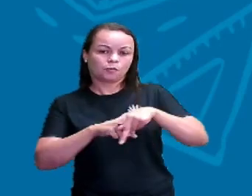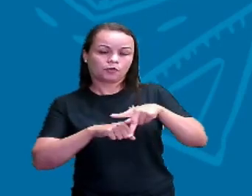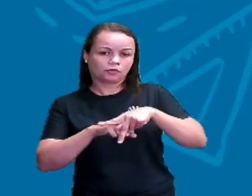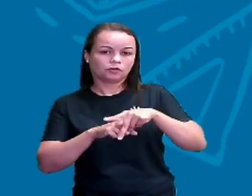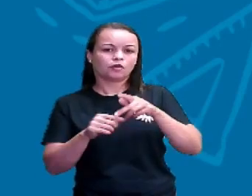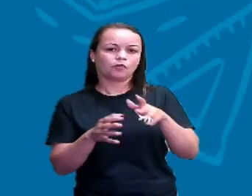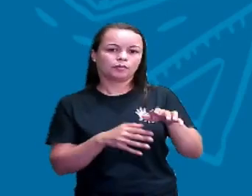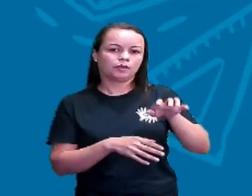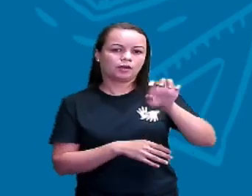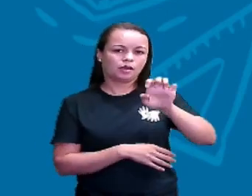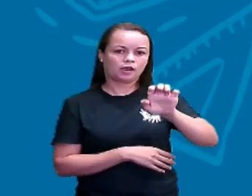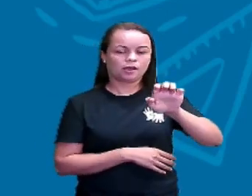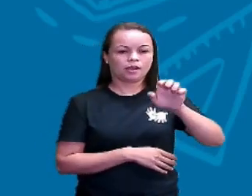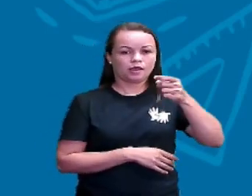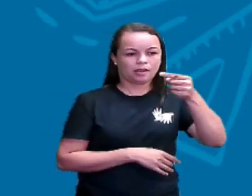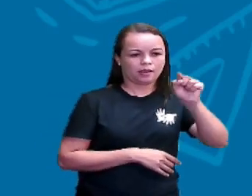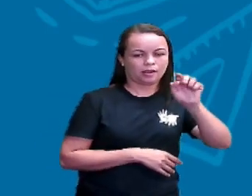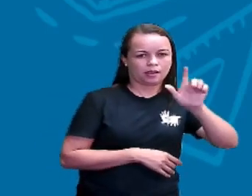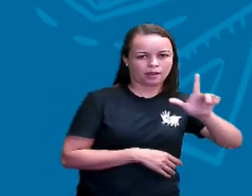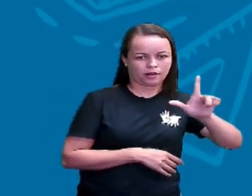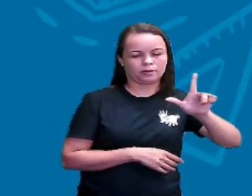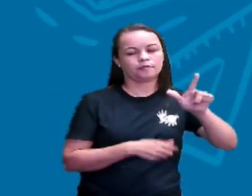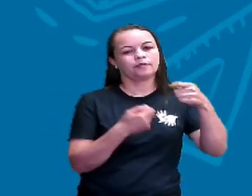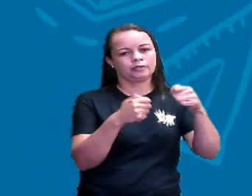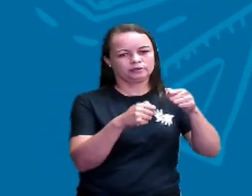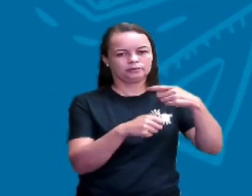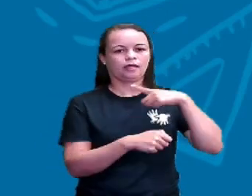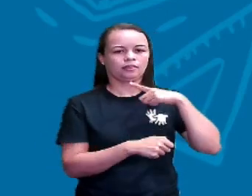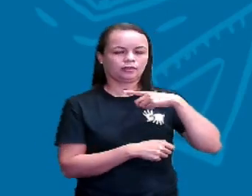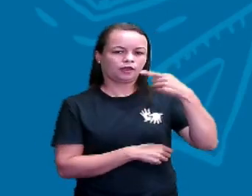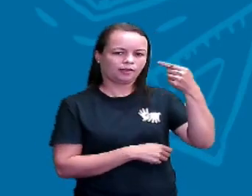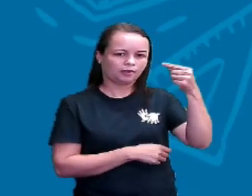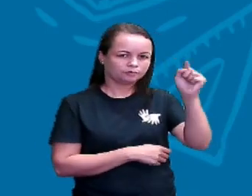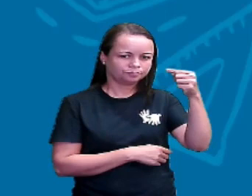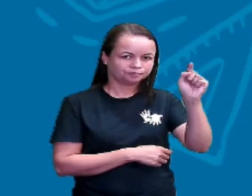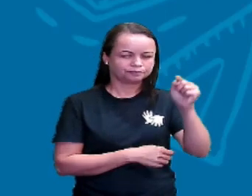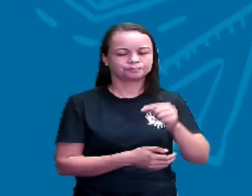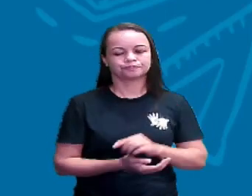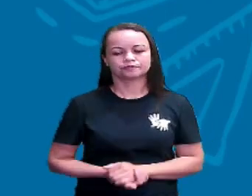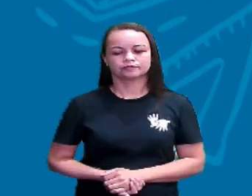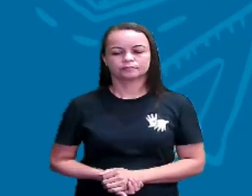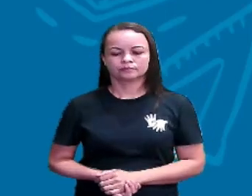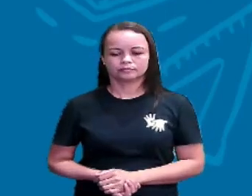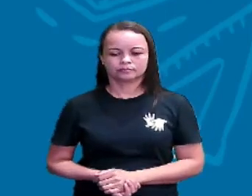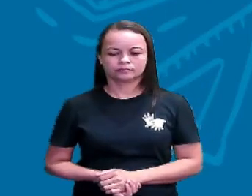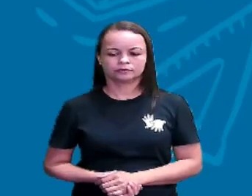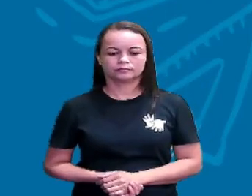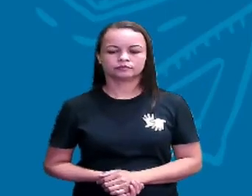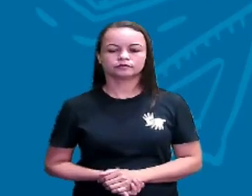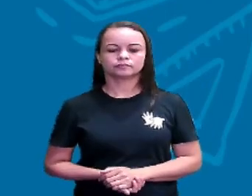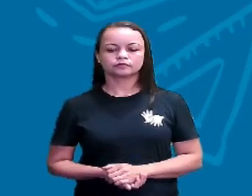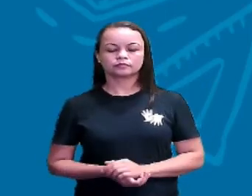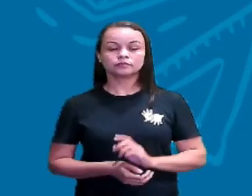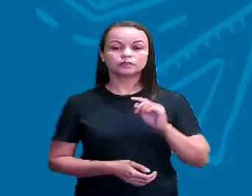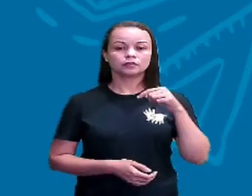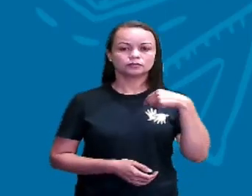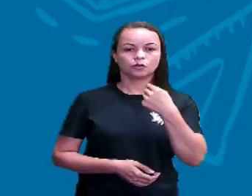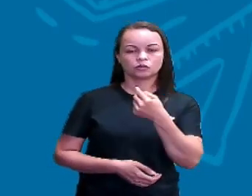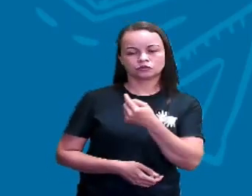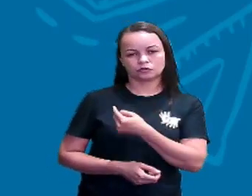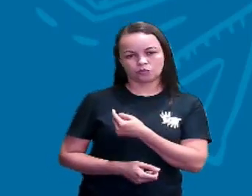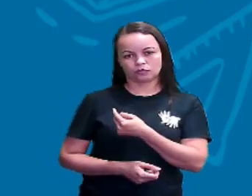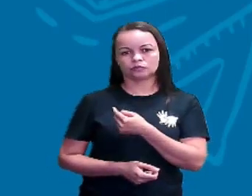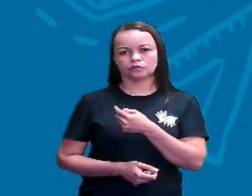significa o nosso ele, eu tenho que colocar esse acento, tá bom? Aí a gente tem nosotros